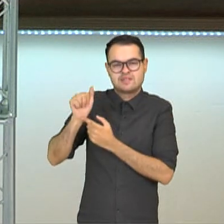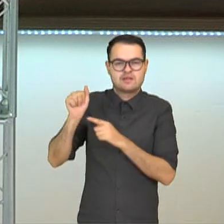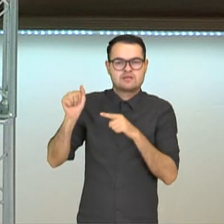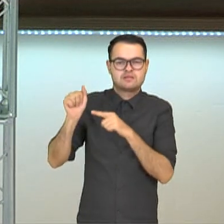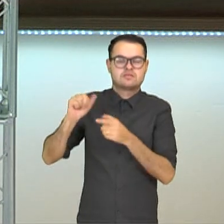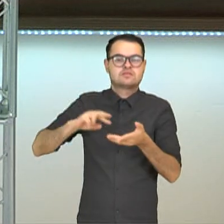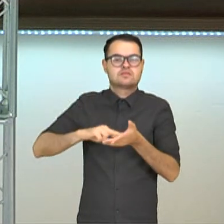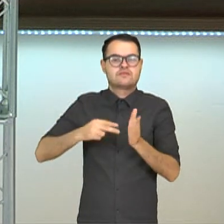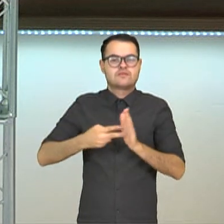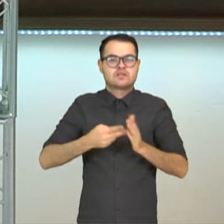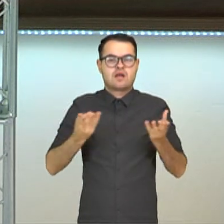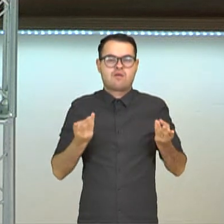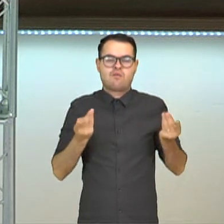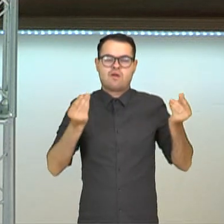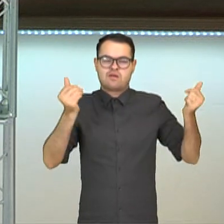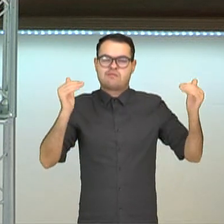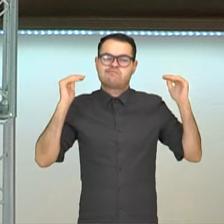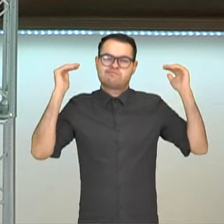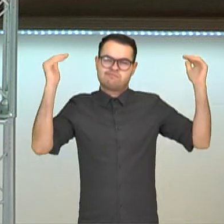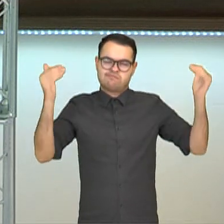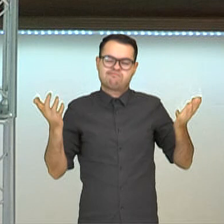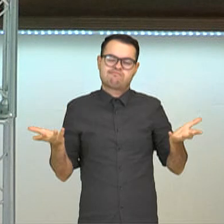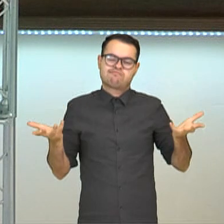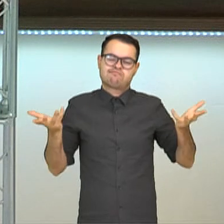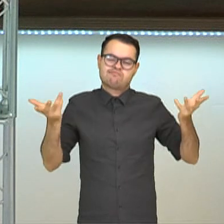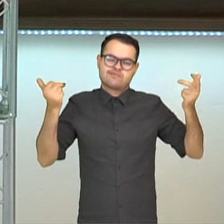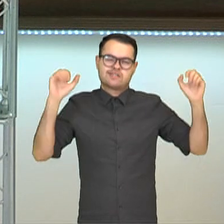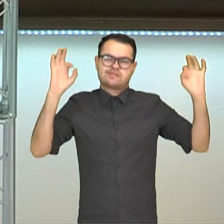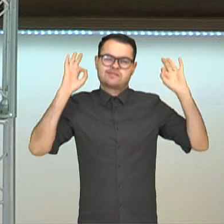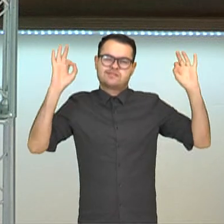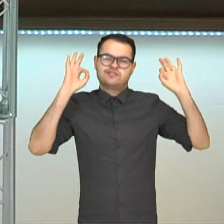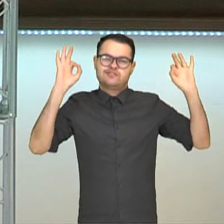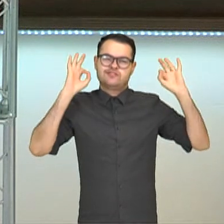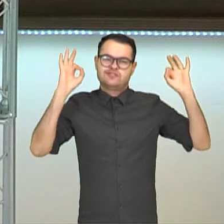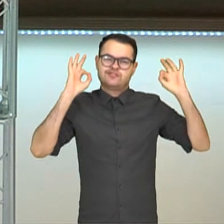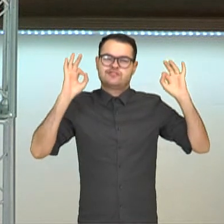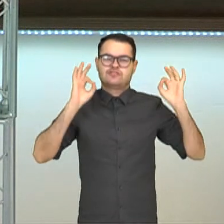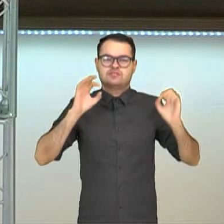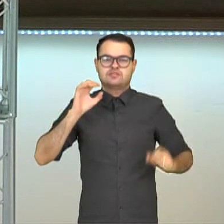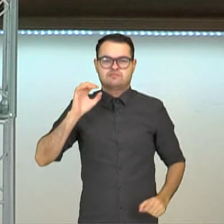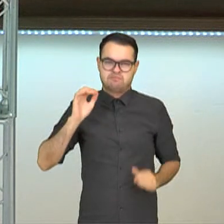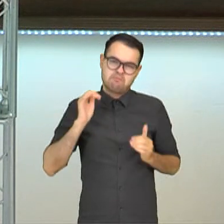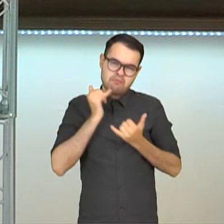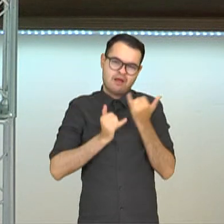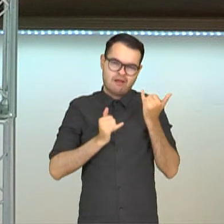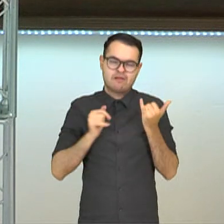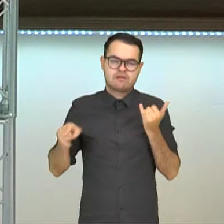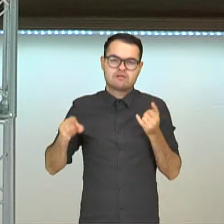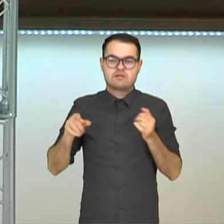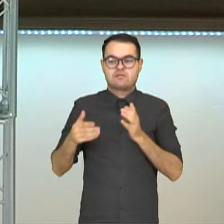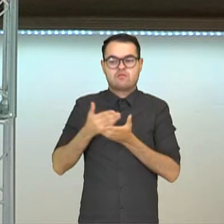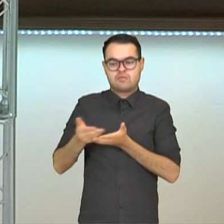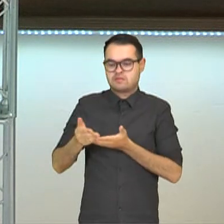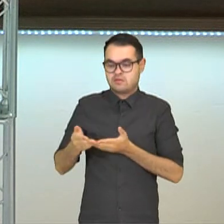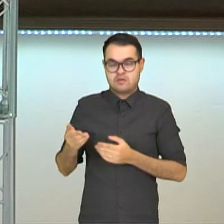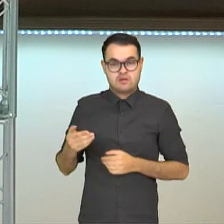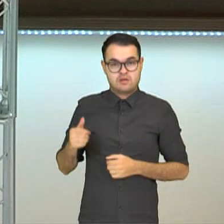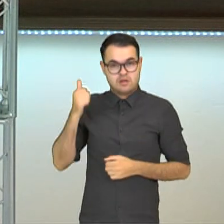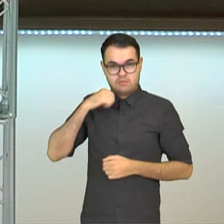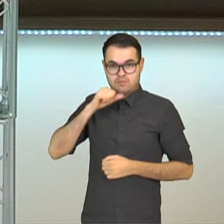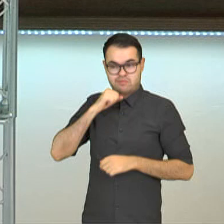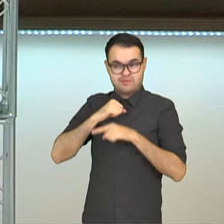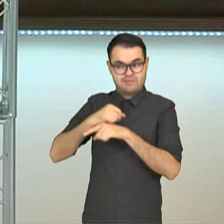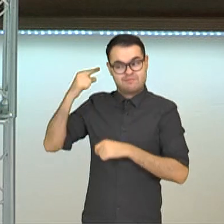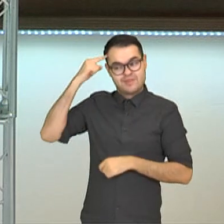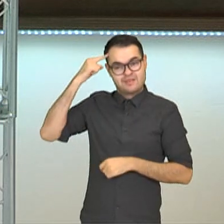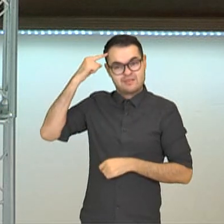nesse caso quer dizer de qualidade superior, como se fosse chique, requintado. Então, lá no início, ela diz: minha mãe